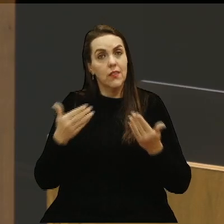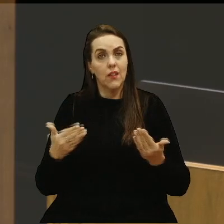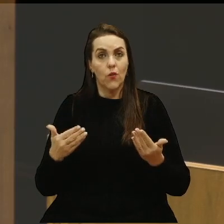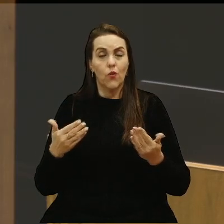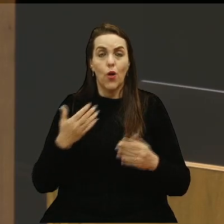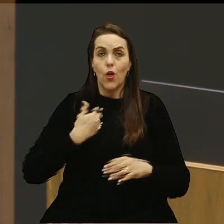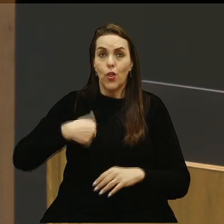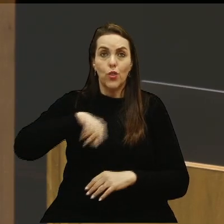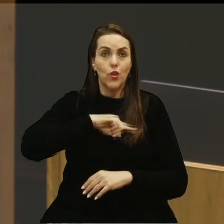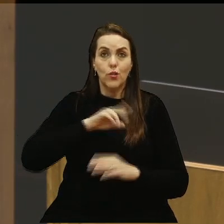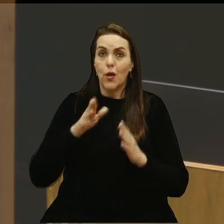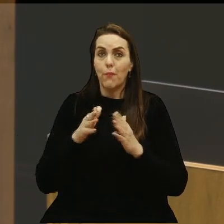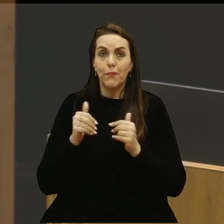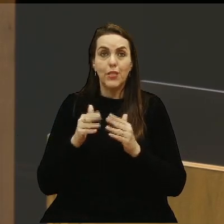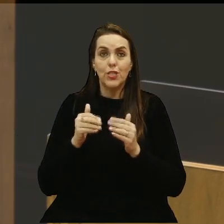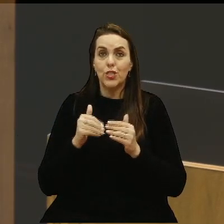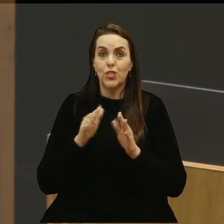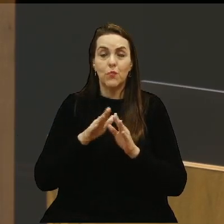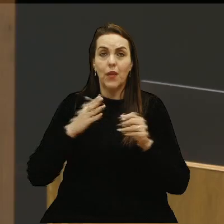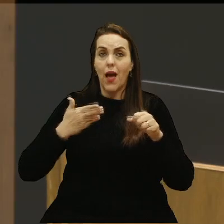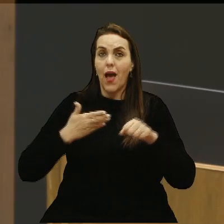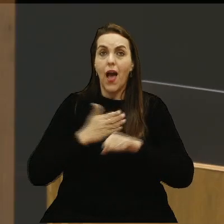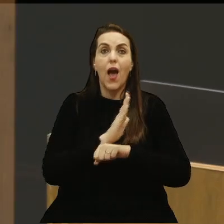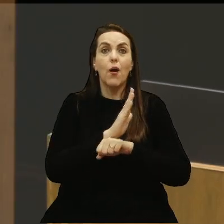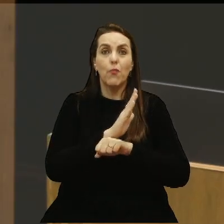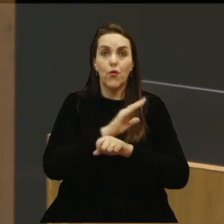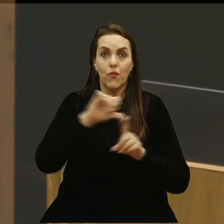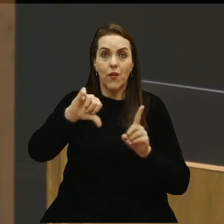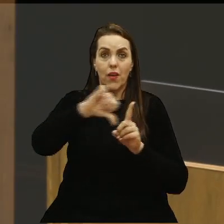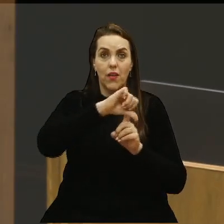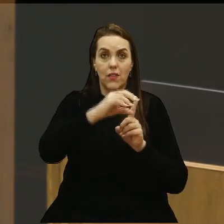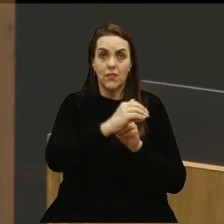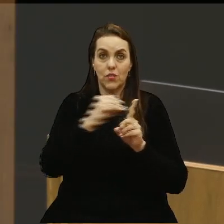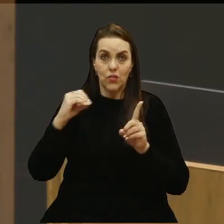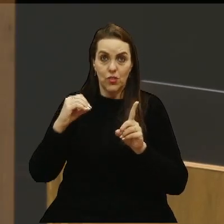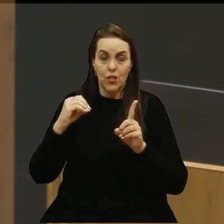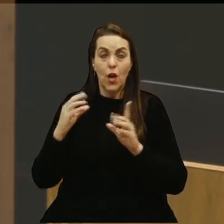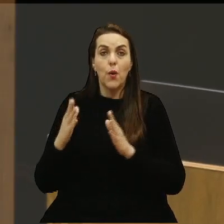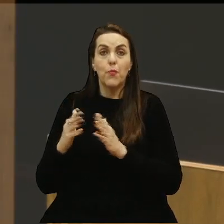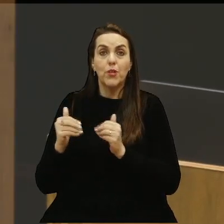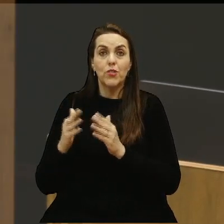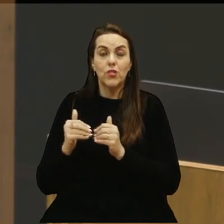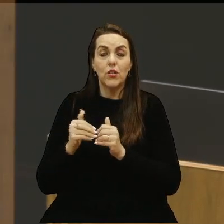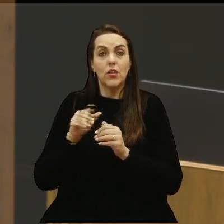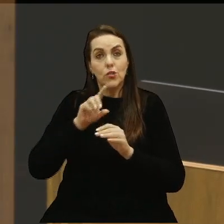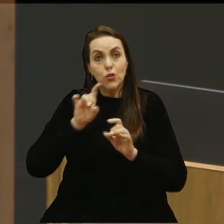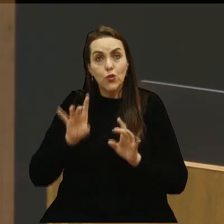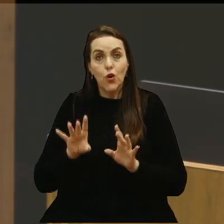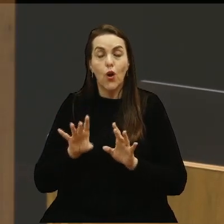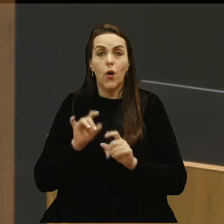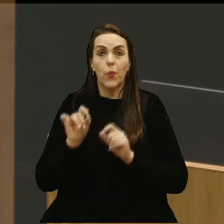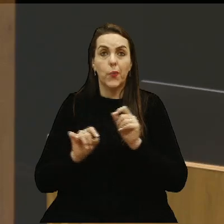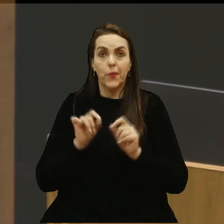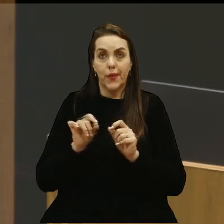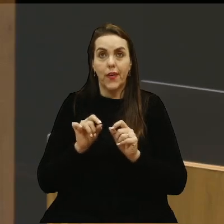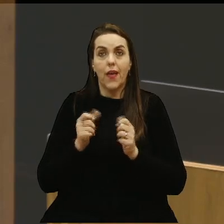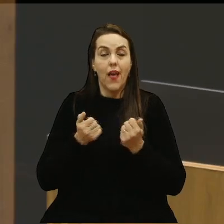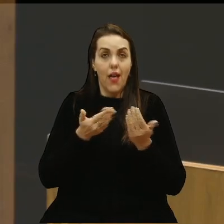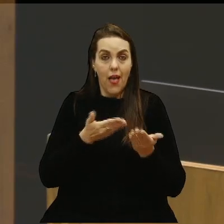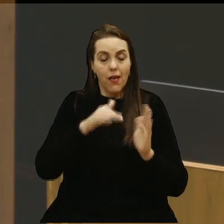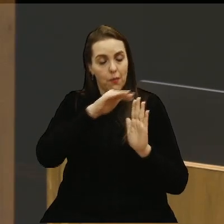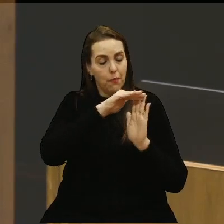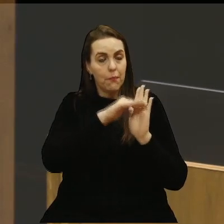não estamos pedindo para aprovar a anistia, nós estamos pedindo para, ao menos, que ela seja